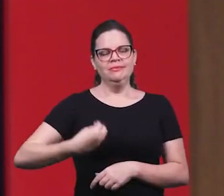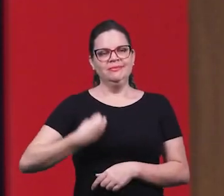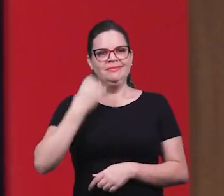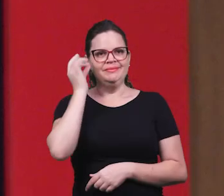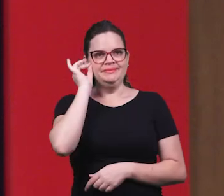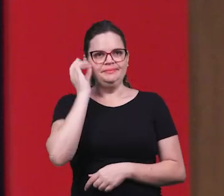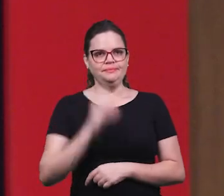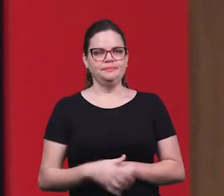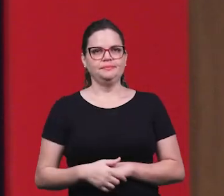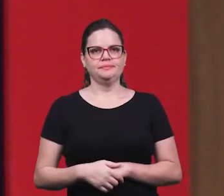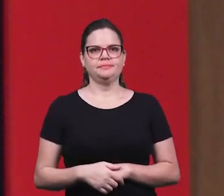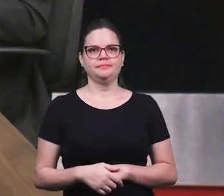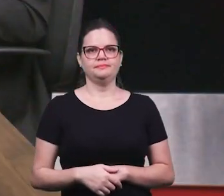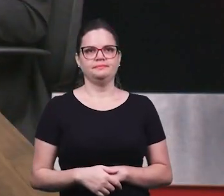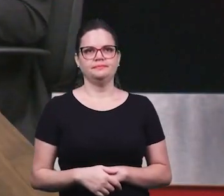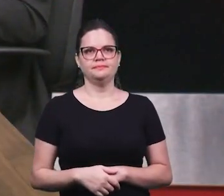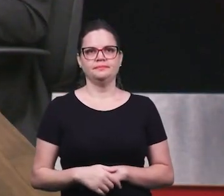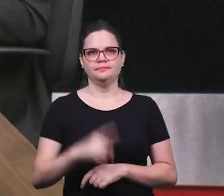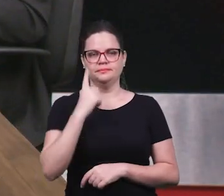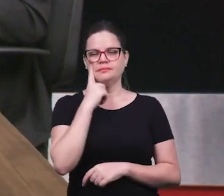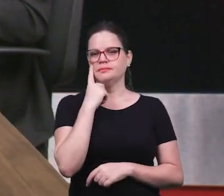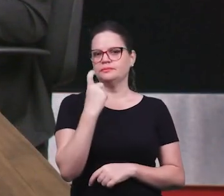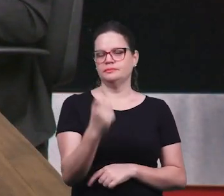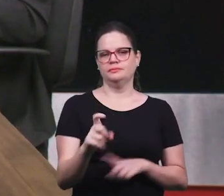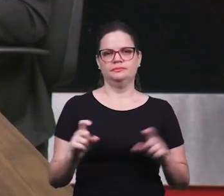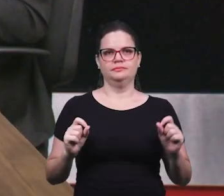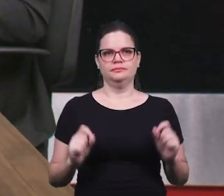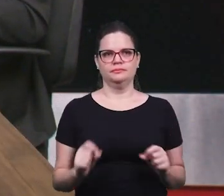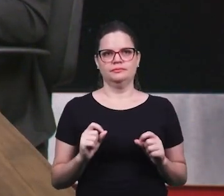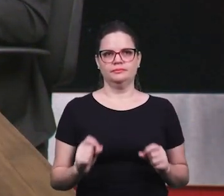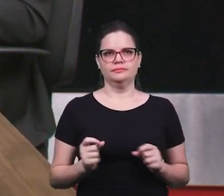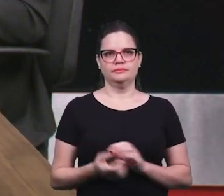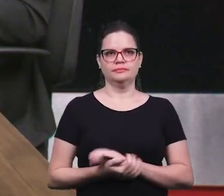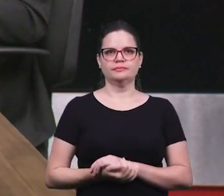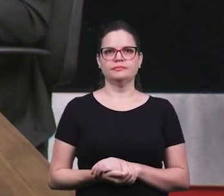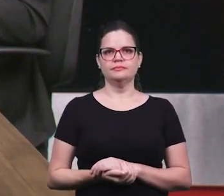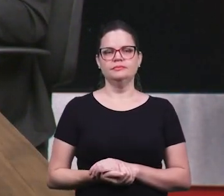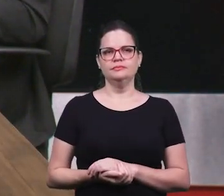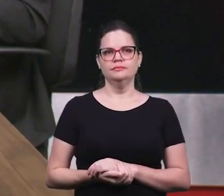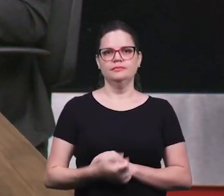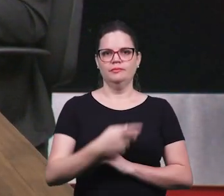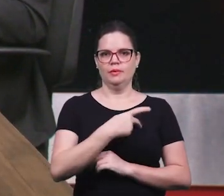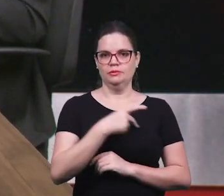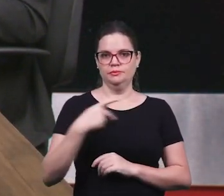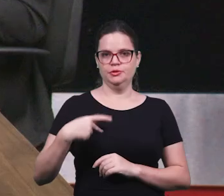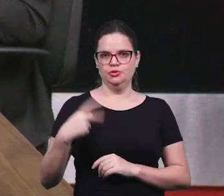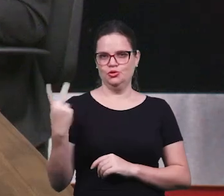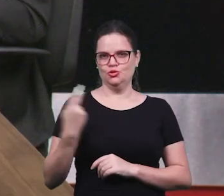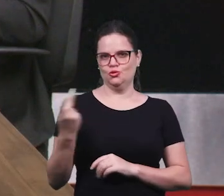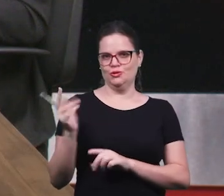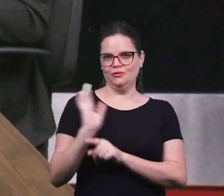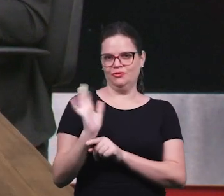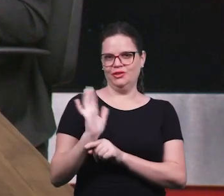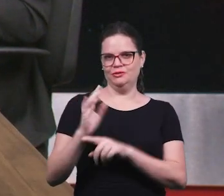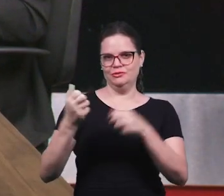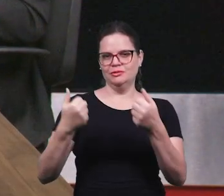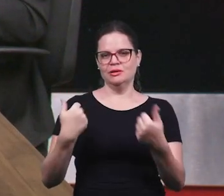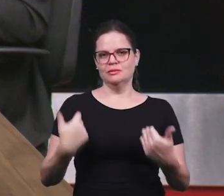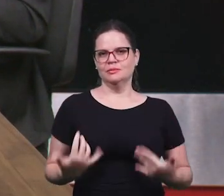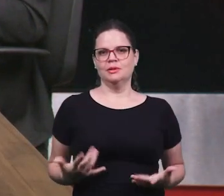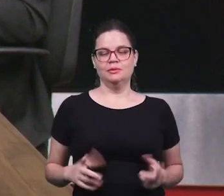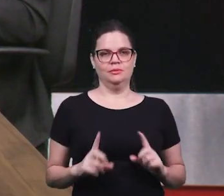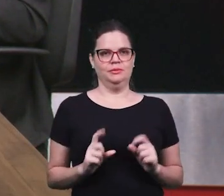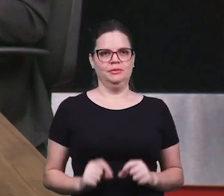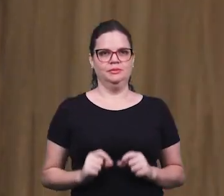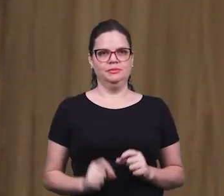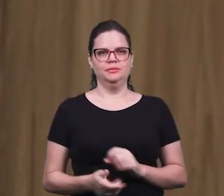espiritual, né? É interessante, pastor Wellington e o pastor Alex falaram, é que nós temos